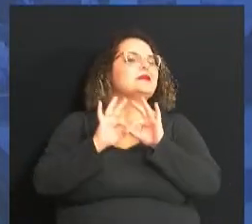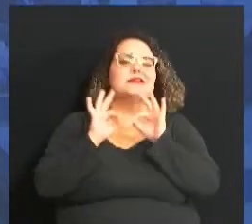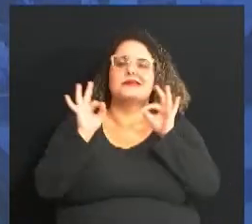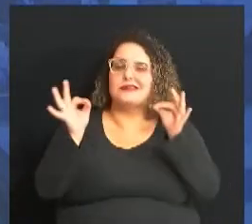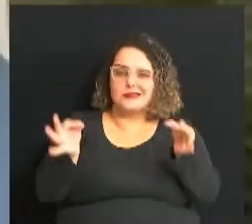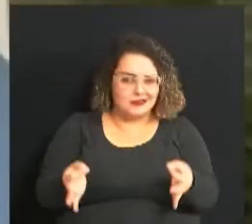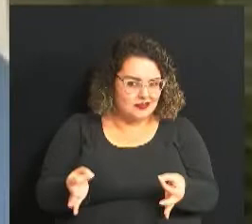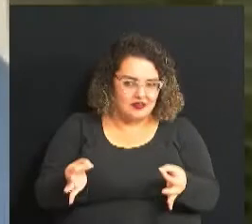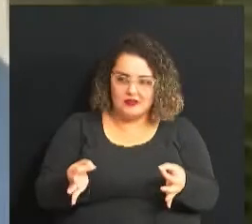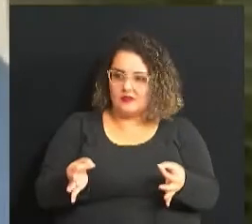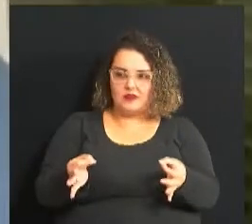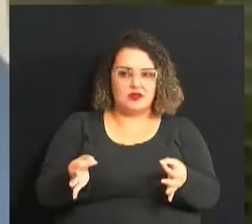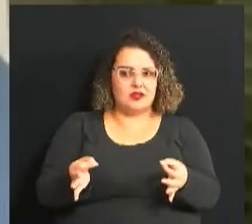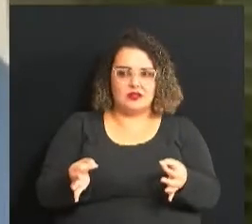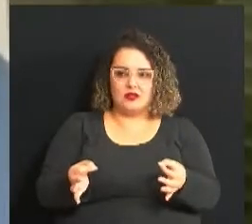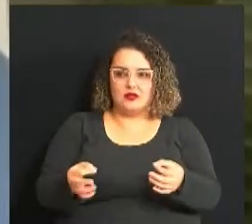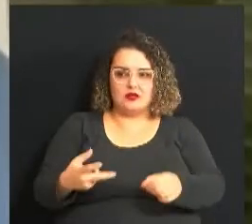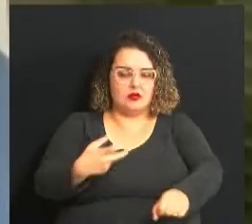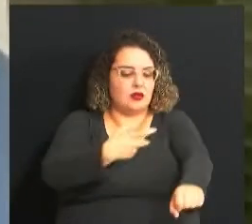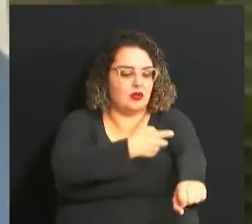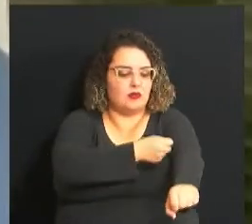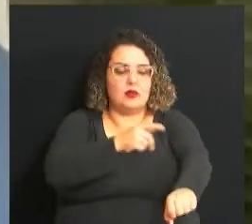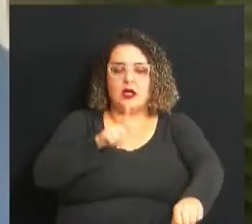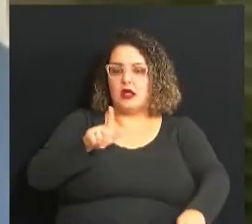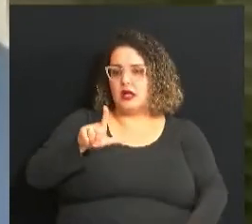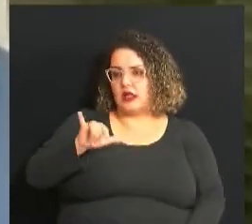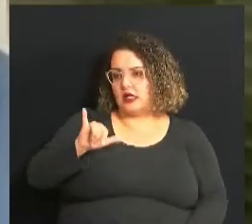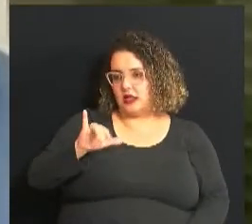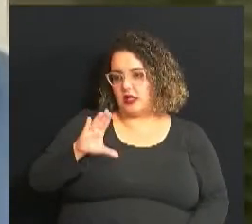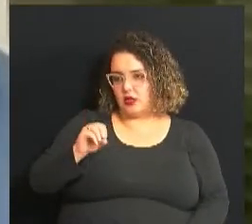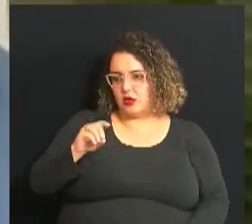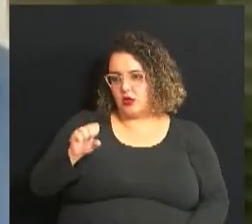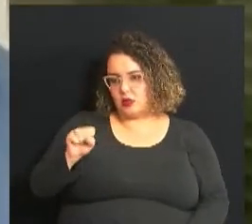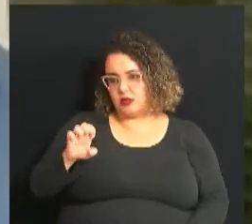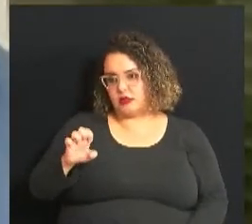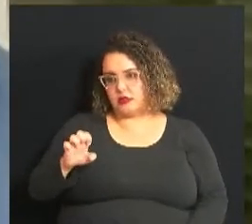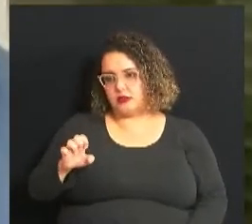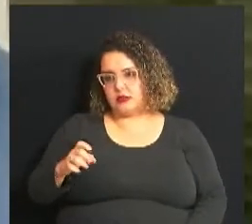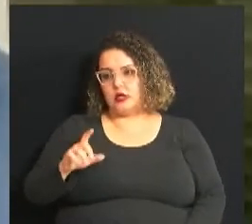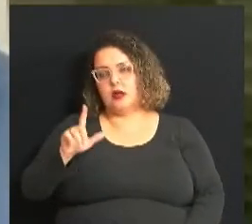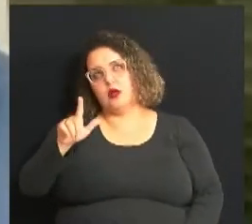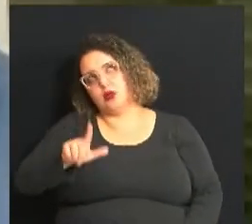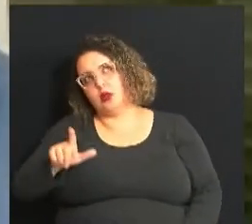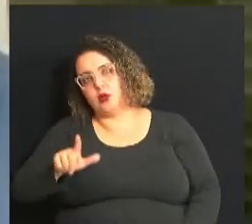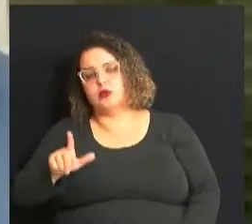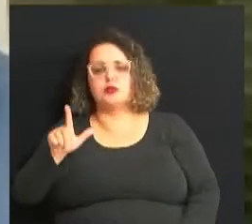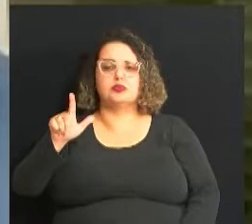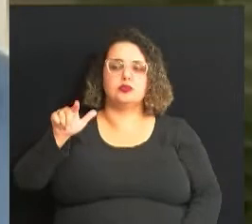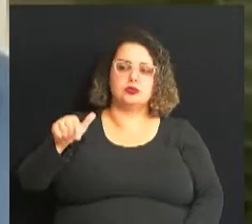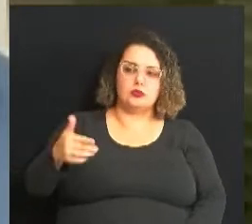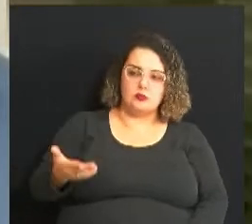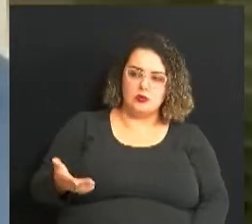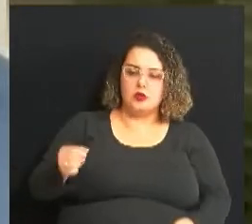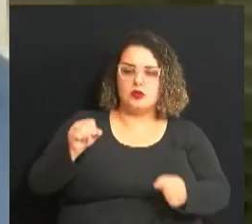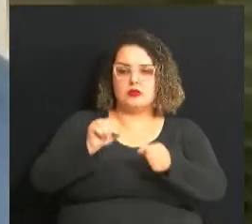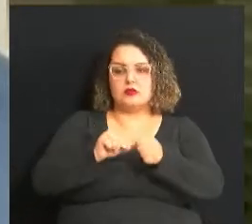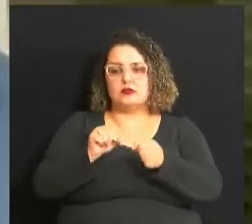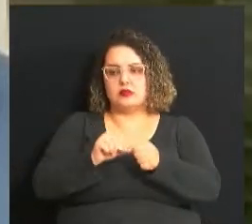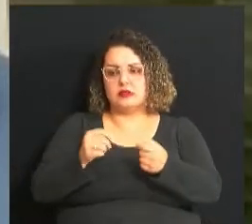dosagem simples de glicose no sangue. Óbvio que depois a gente tem que fazer